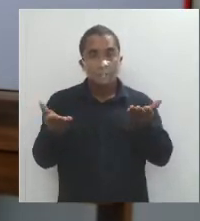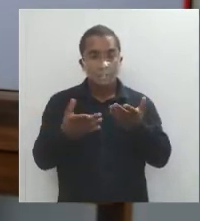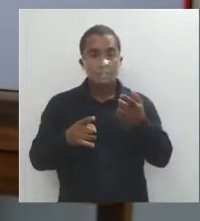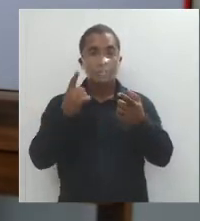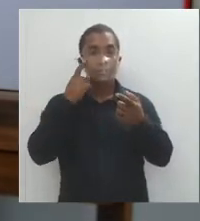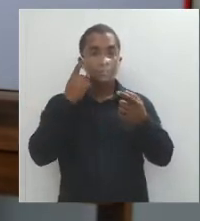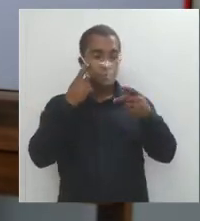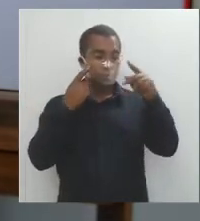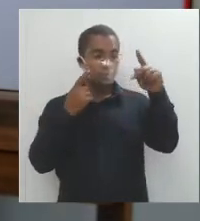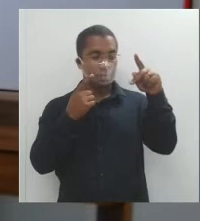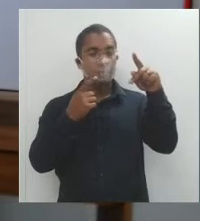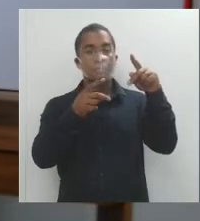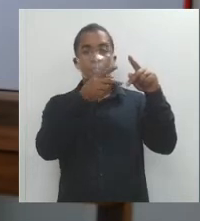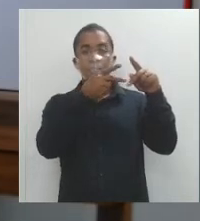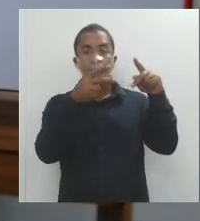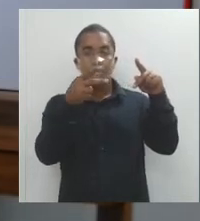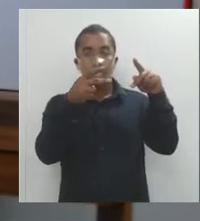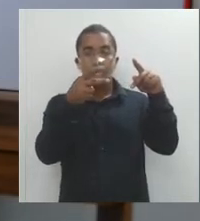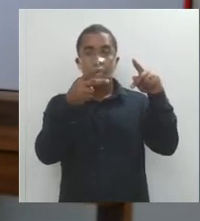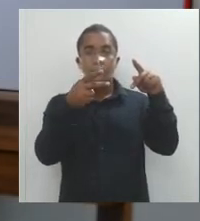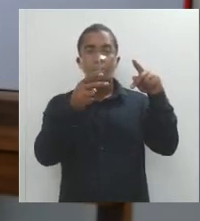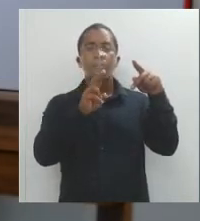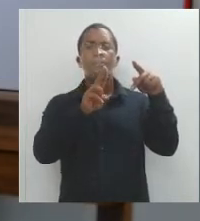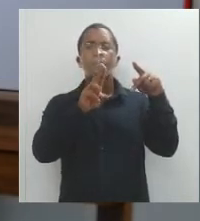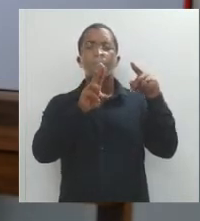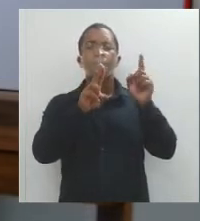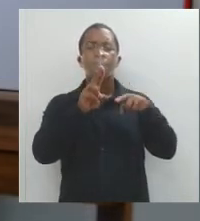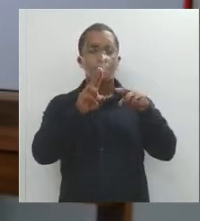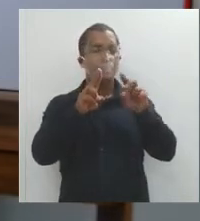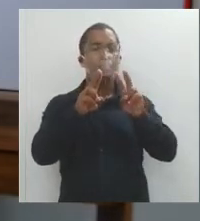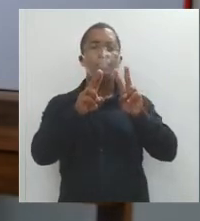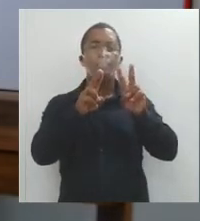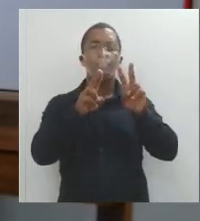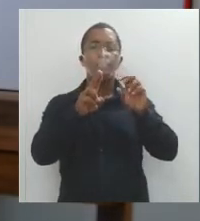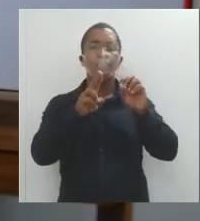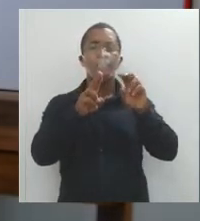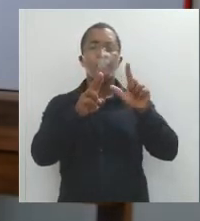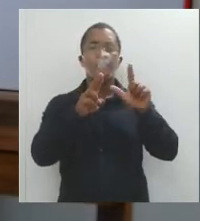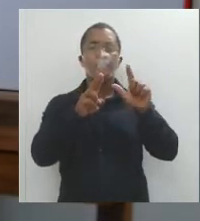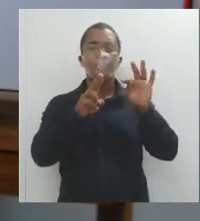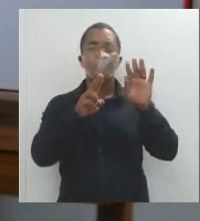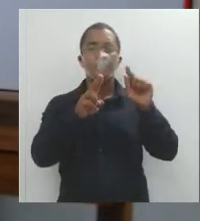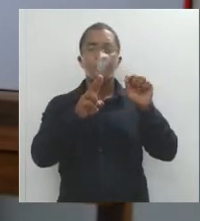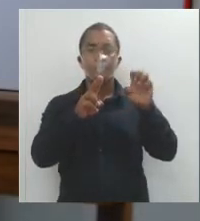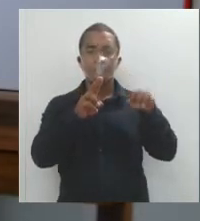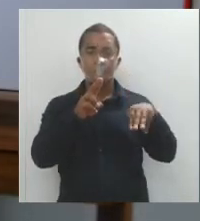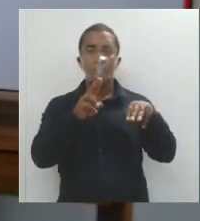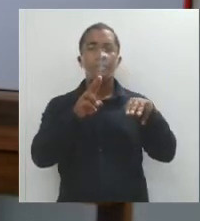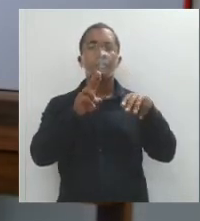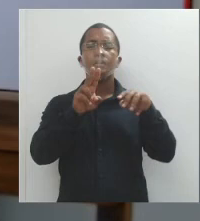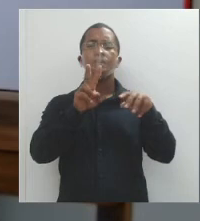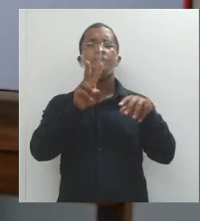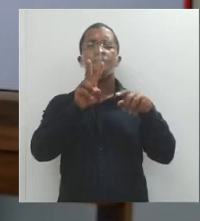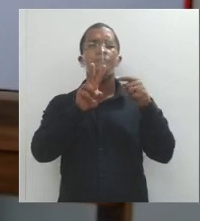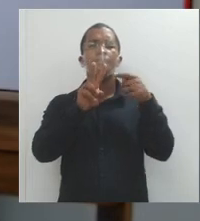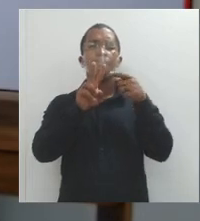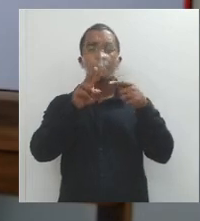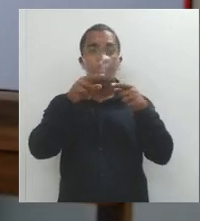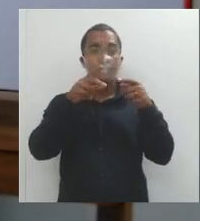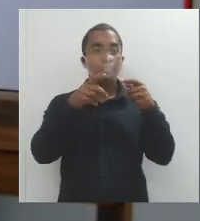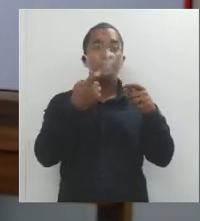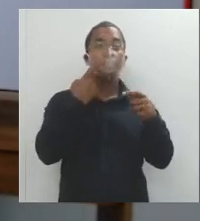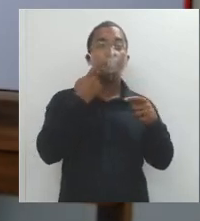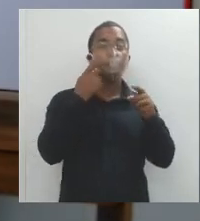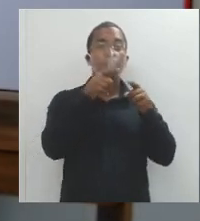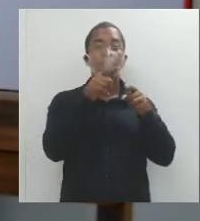potência. Potência é igual a U é a voltagem. Qual é a voltagem desse poraquê? Ó, o poraquê ele consegue